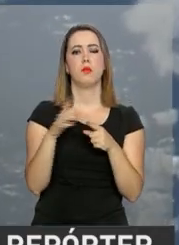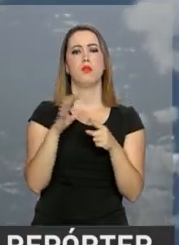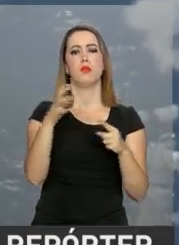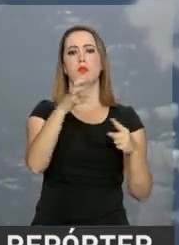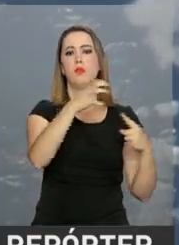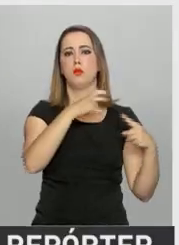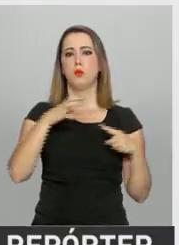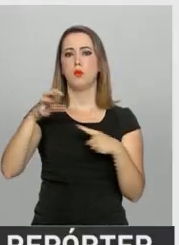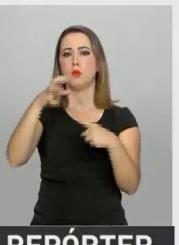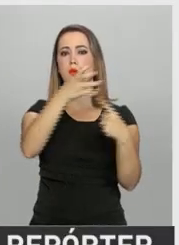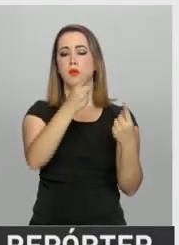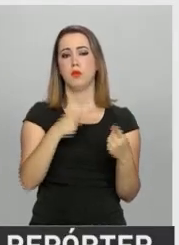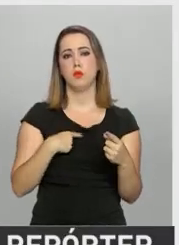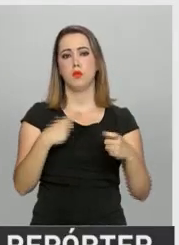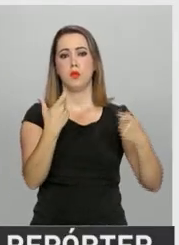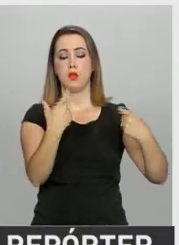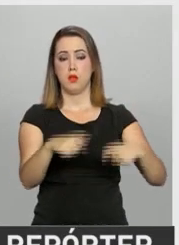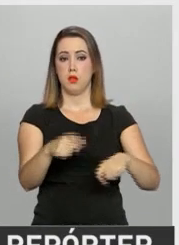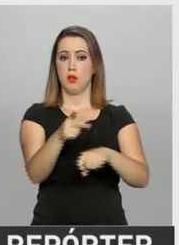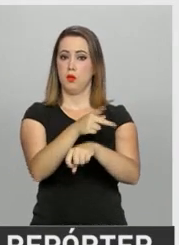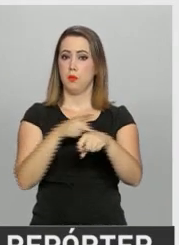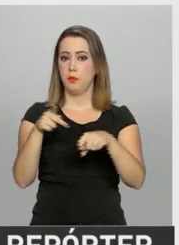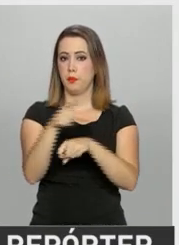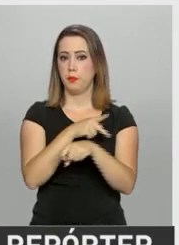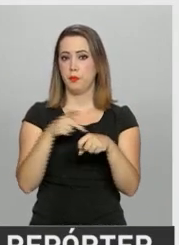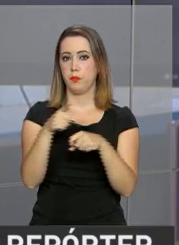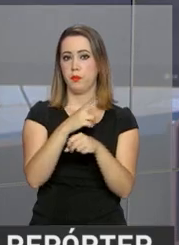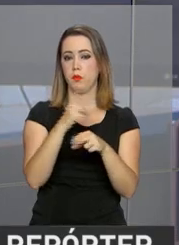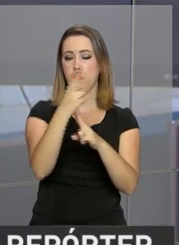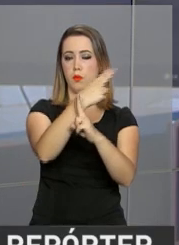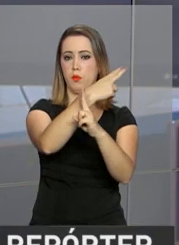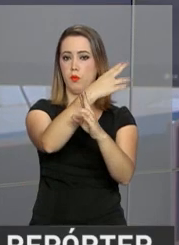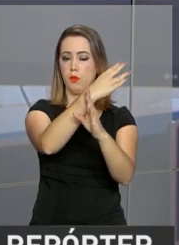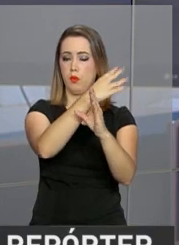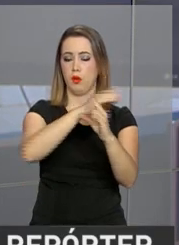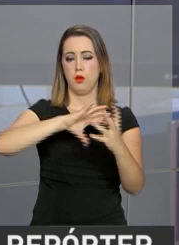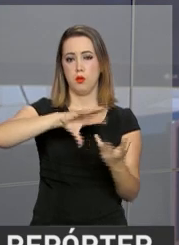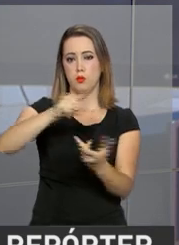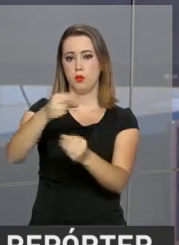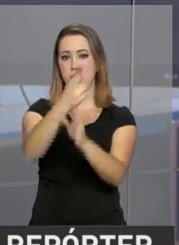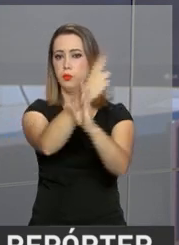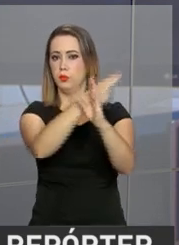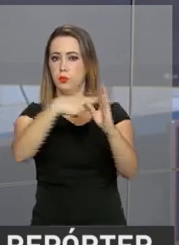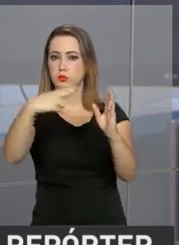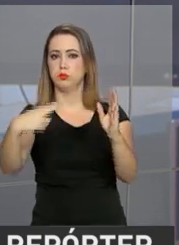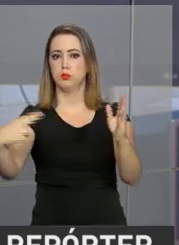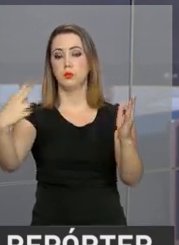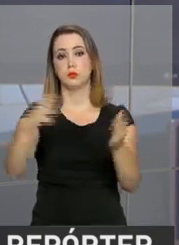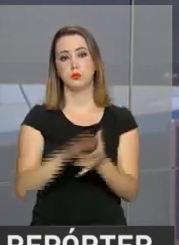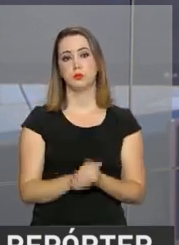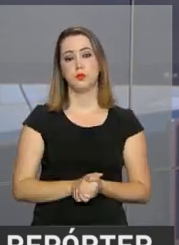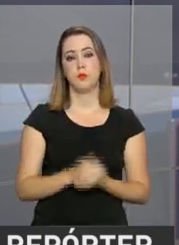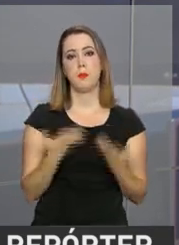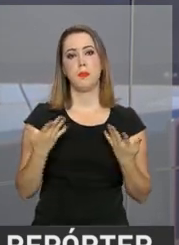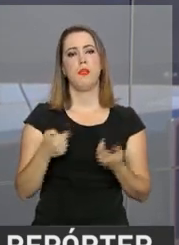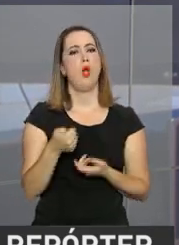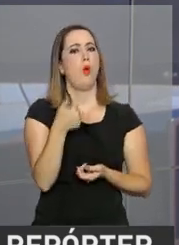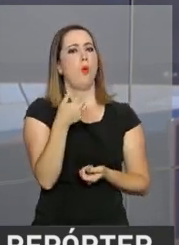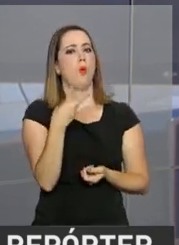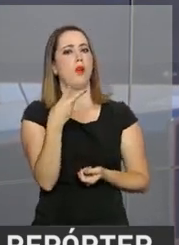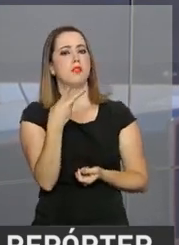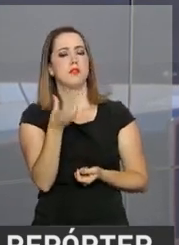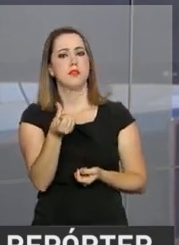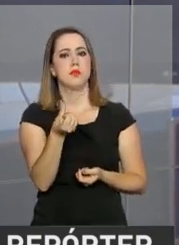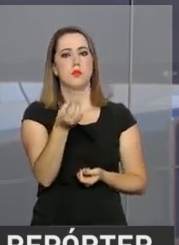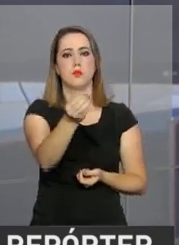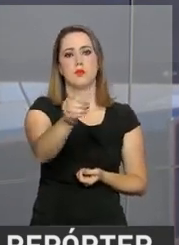países localizados na linha do Equador quase quase 260.000 agricultores da